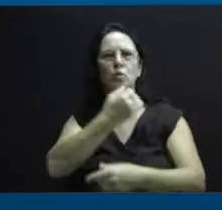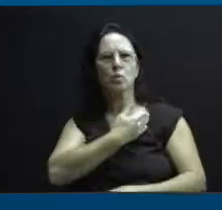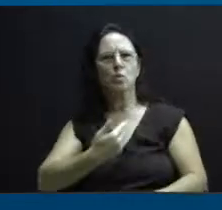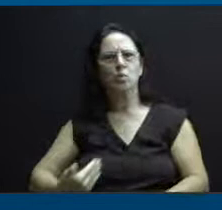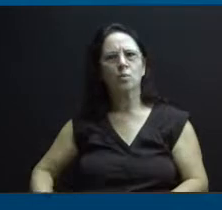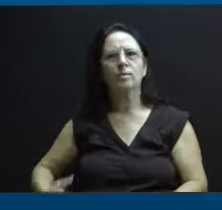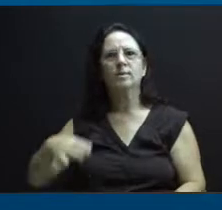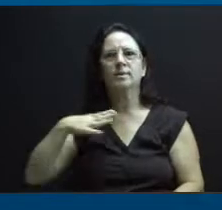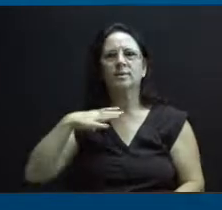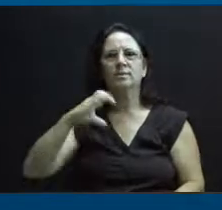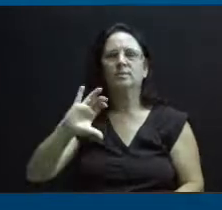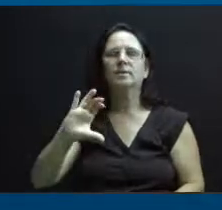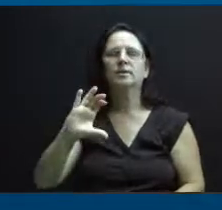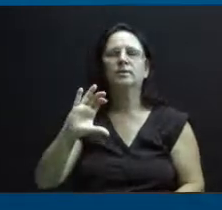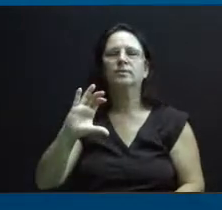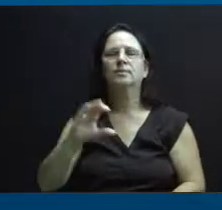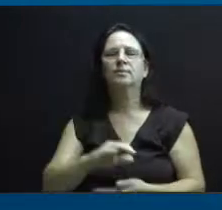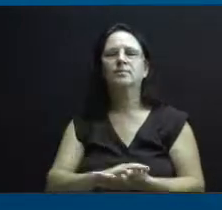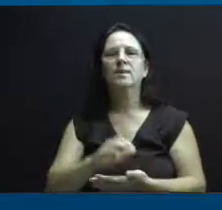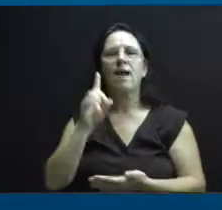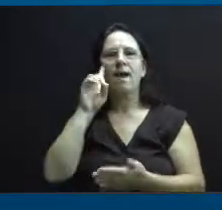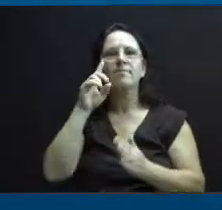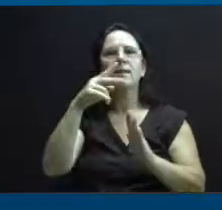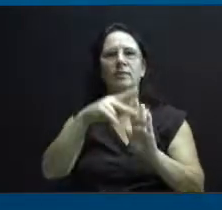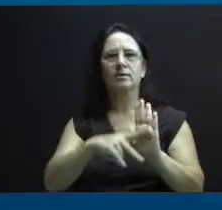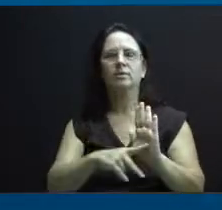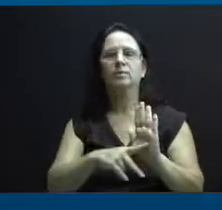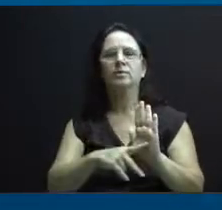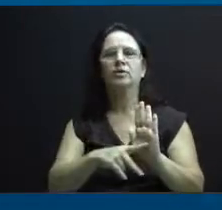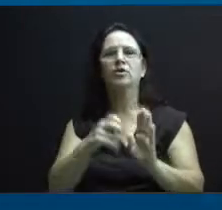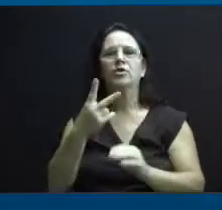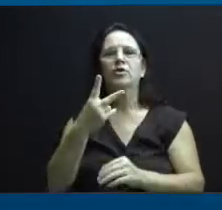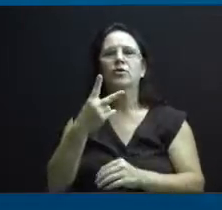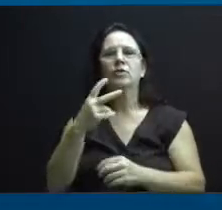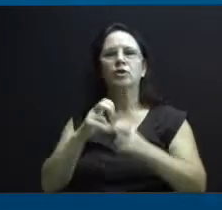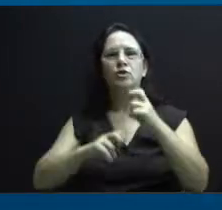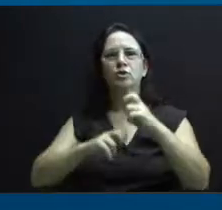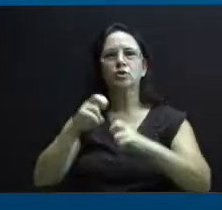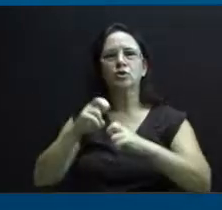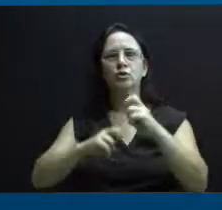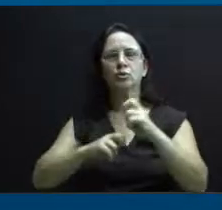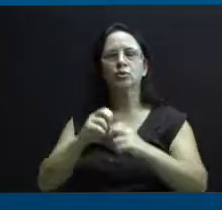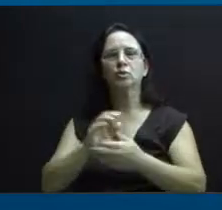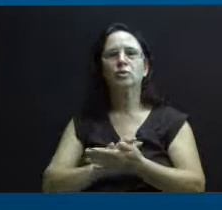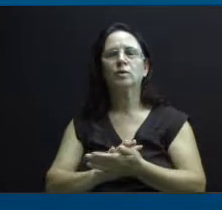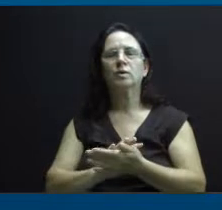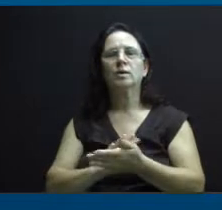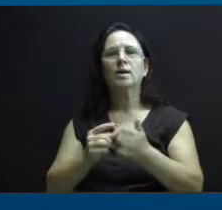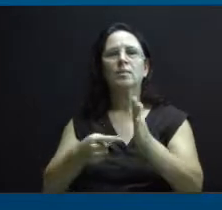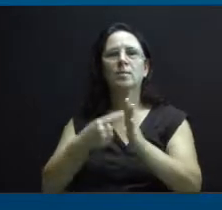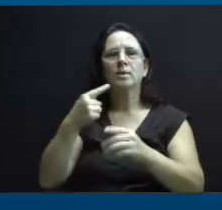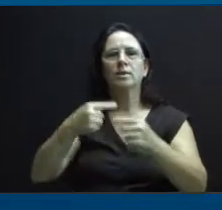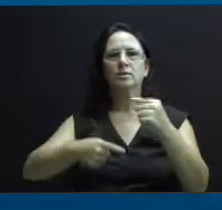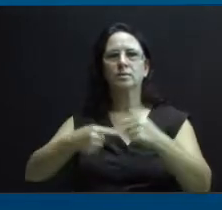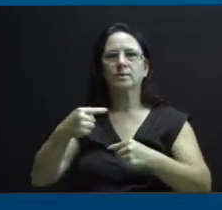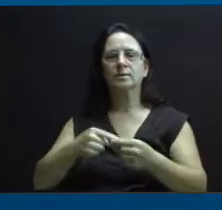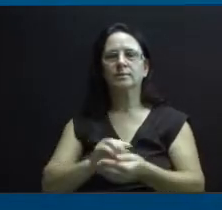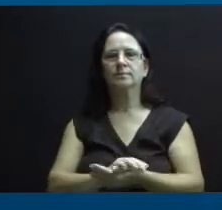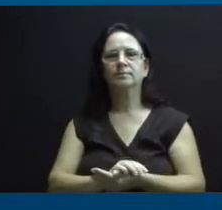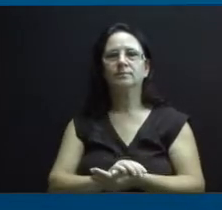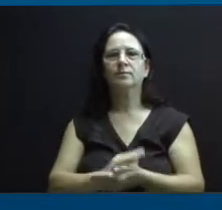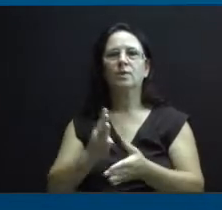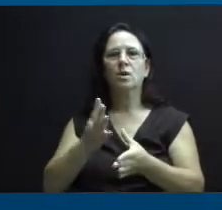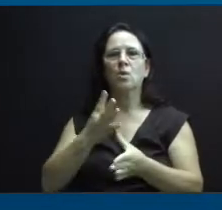e dá outras providências a data é 20 de junho de 2018 e está em primeira discussão o